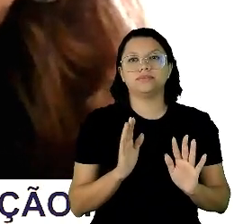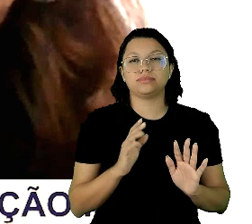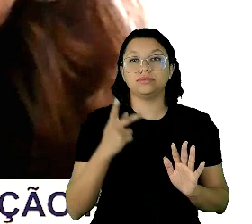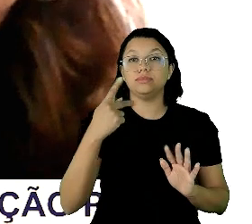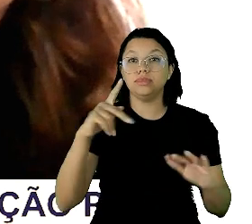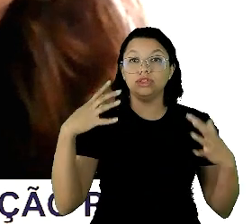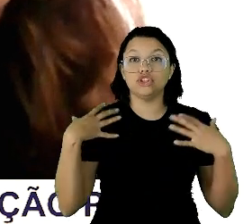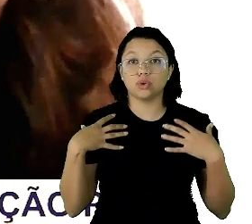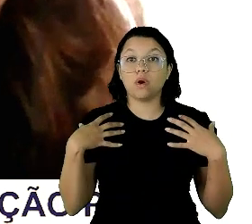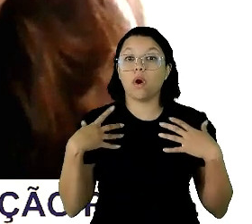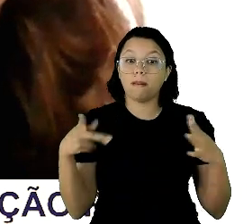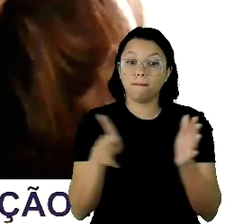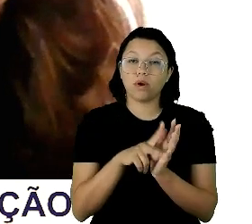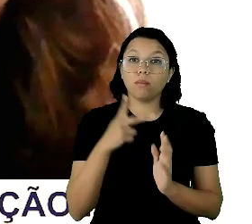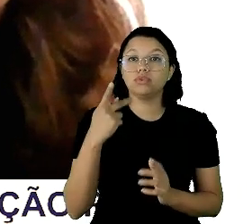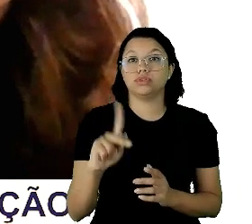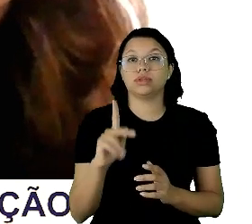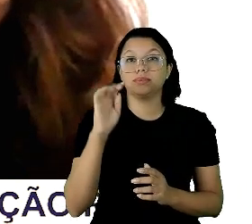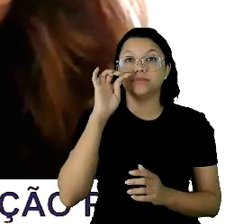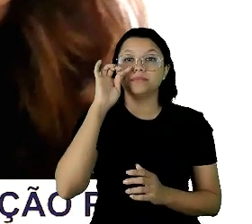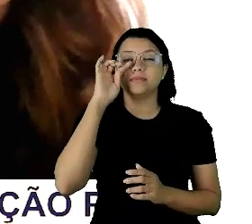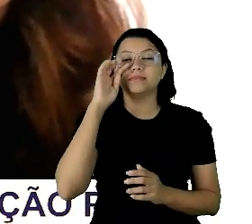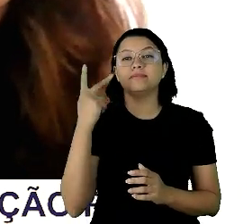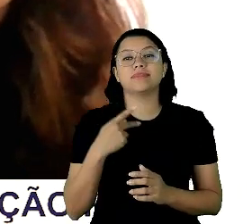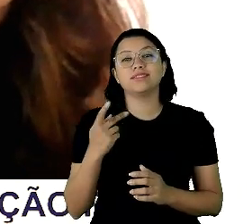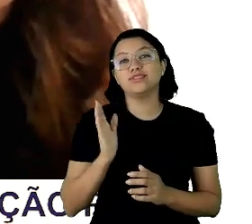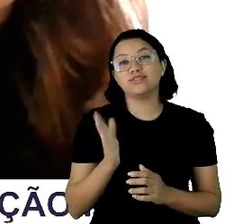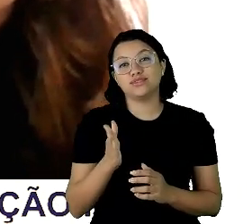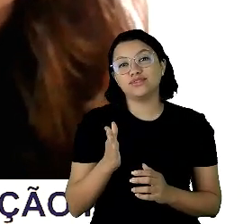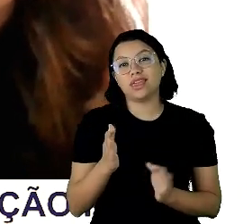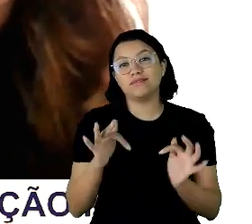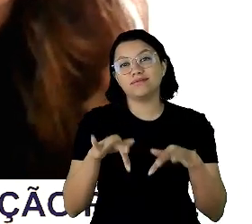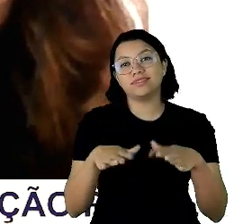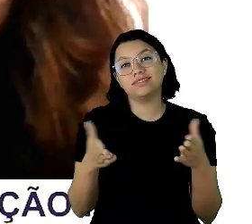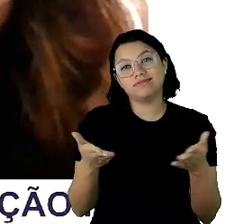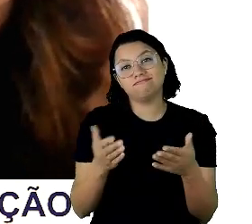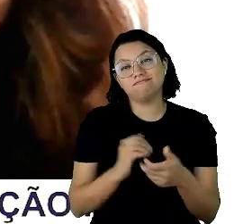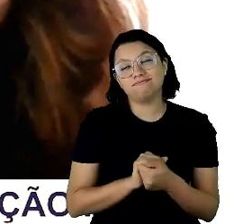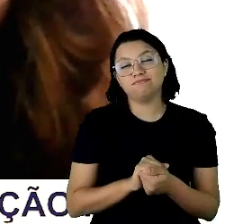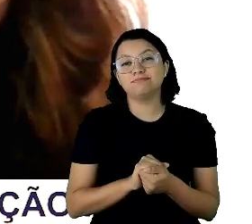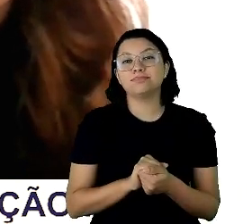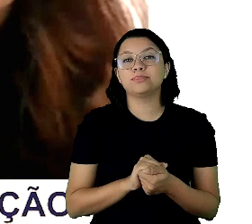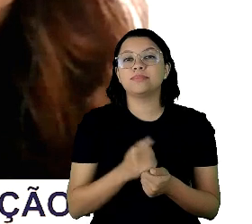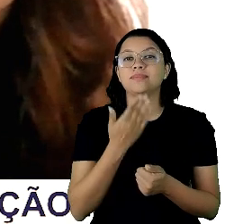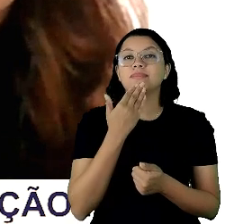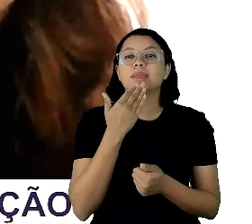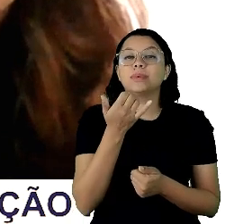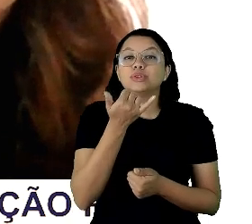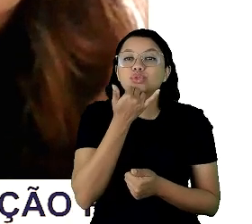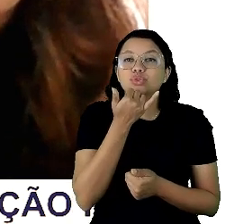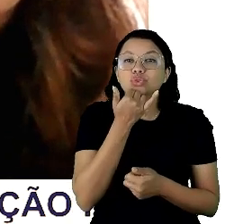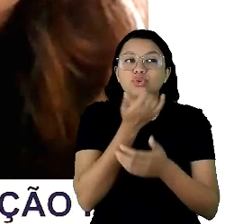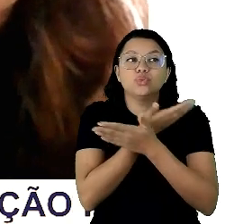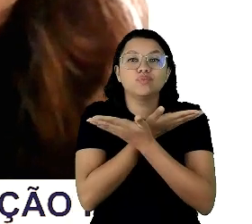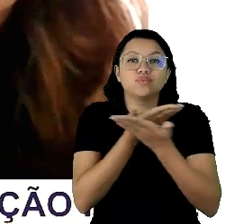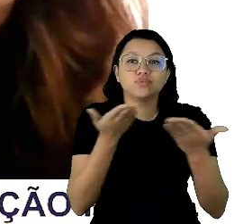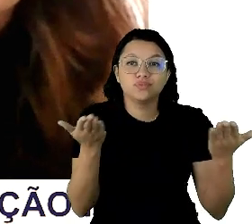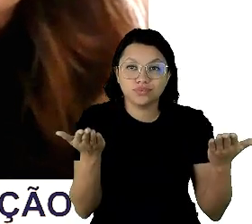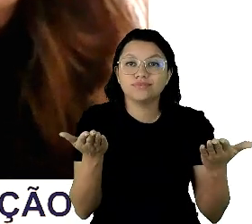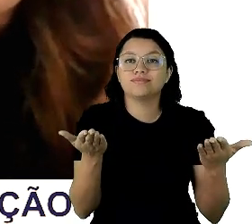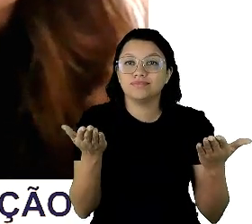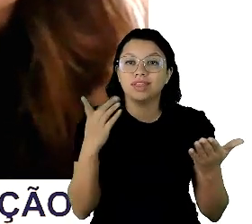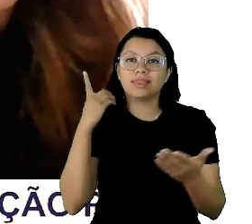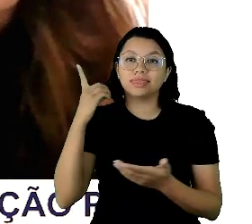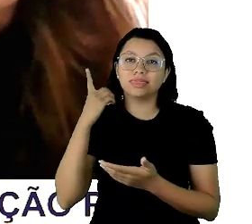estamos chegando já no horário e eu peço desculpas ao nosso público, realmente a deputada não